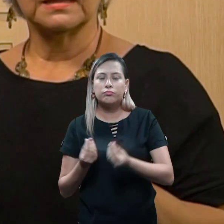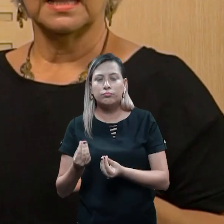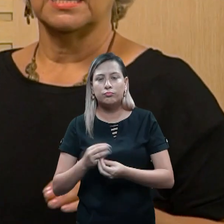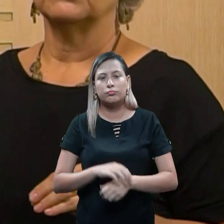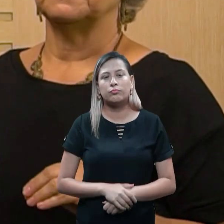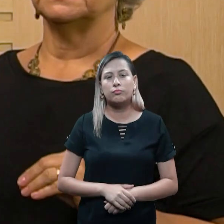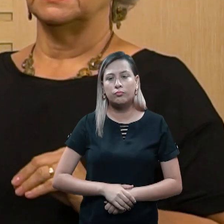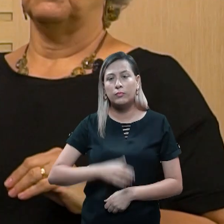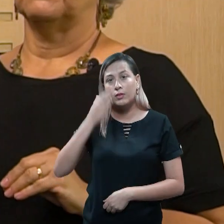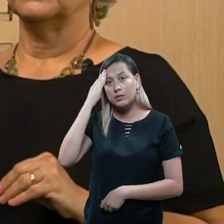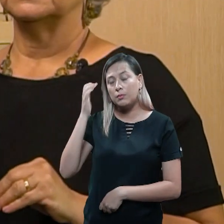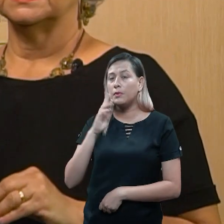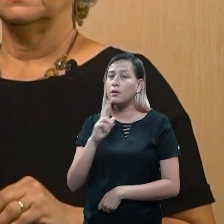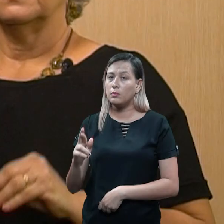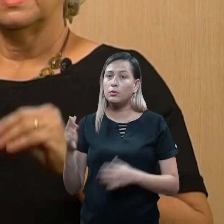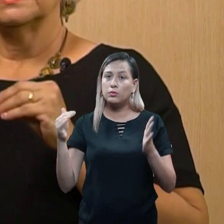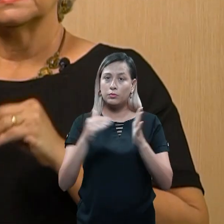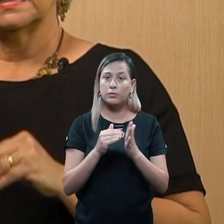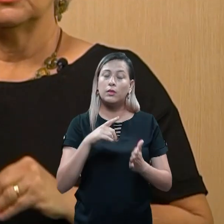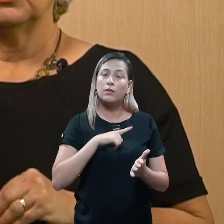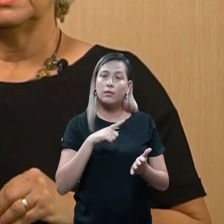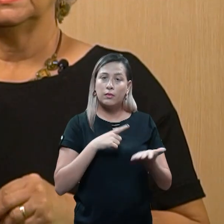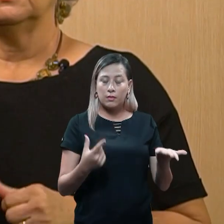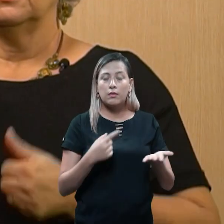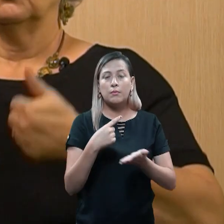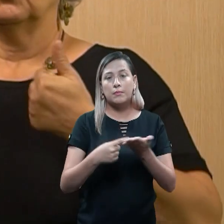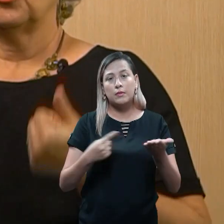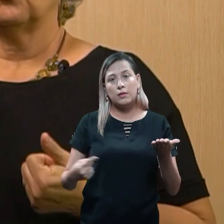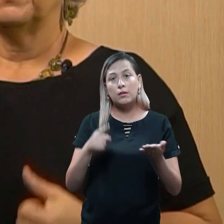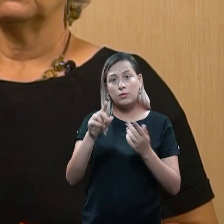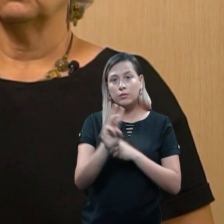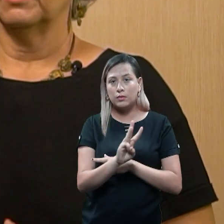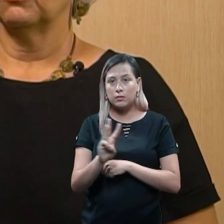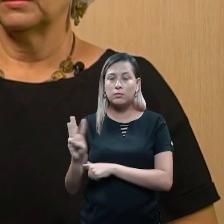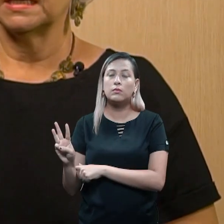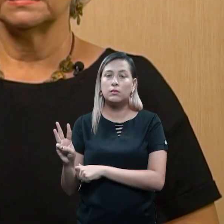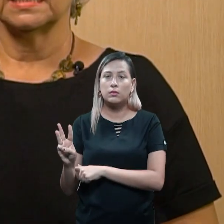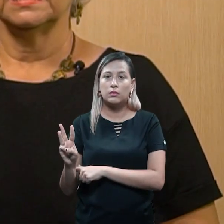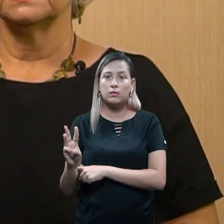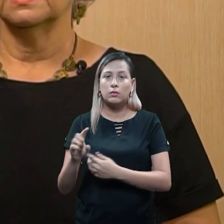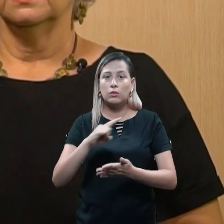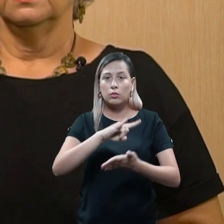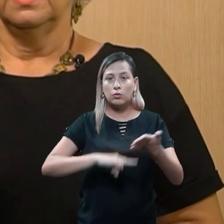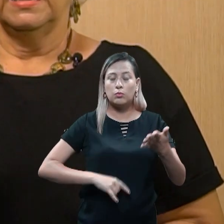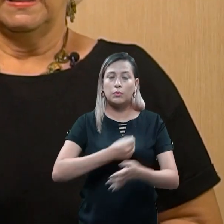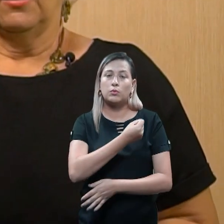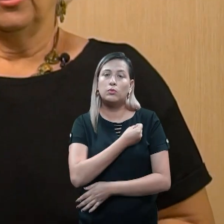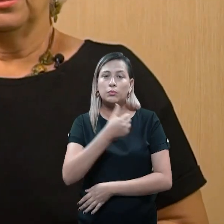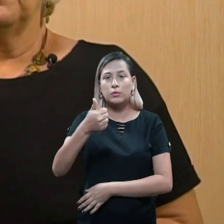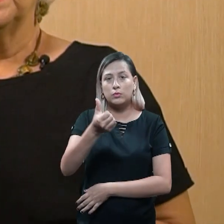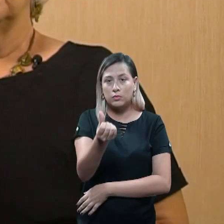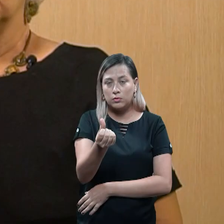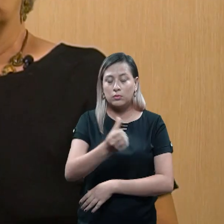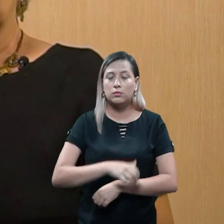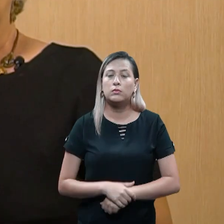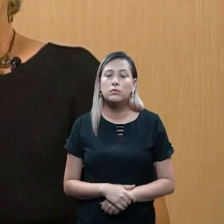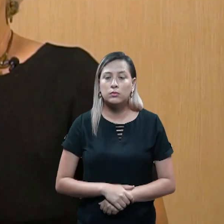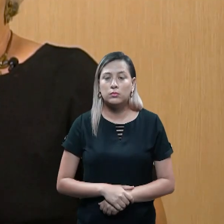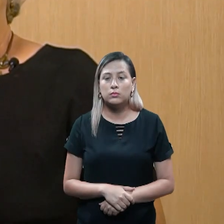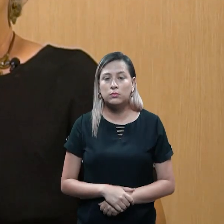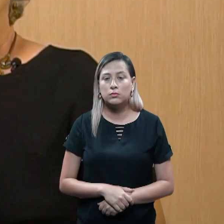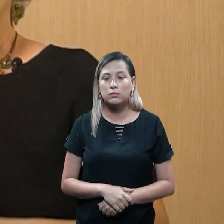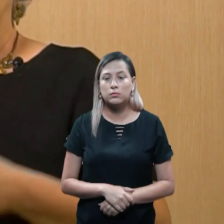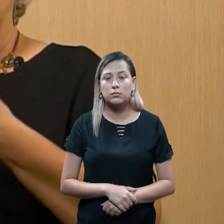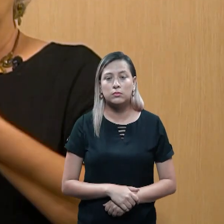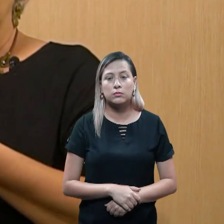Reservei um material especial para você, acesse o link no documento número 16 e amplie seus